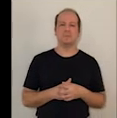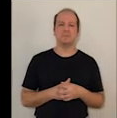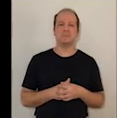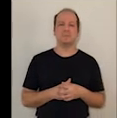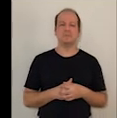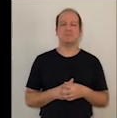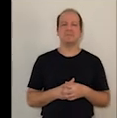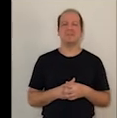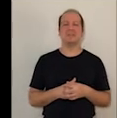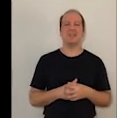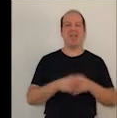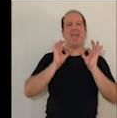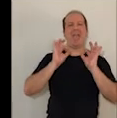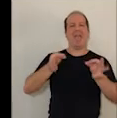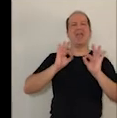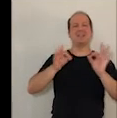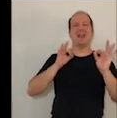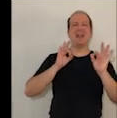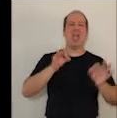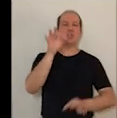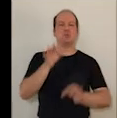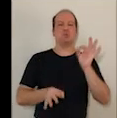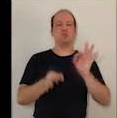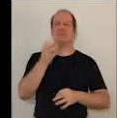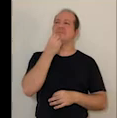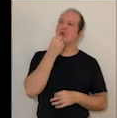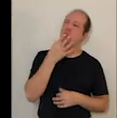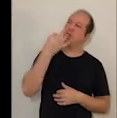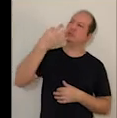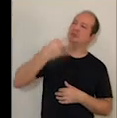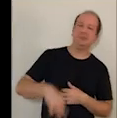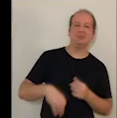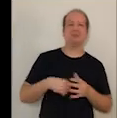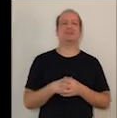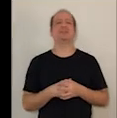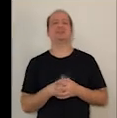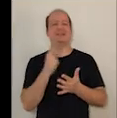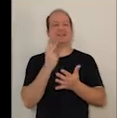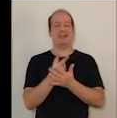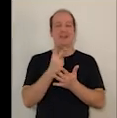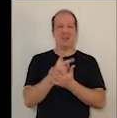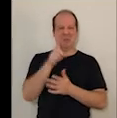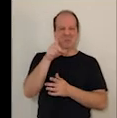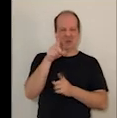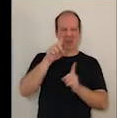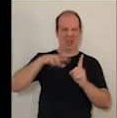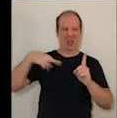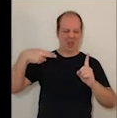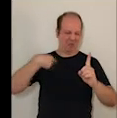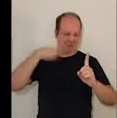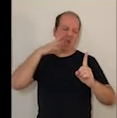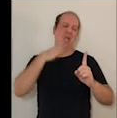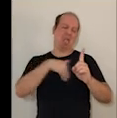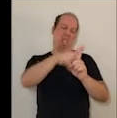Que excelente juiz, bondoso e justo. Quando Leone estiver no pelourinho, eu vou lambuzar suas fuças com mel para que